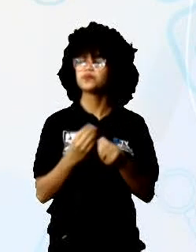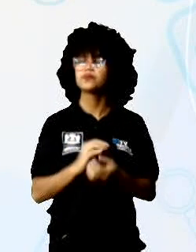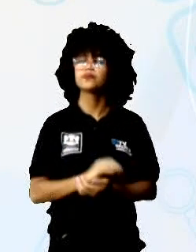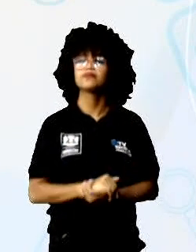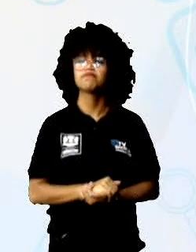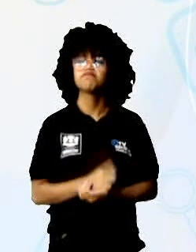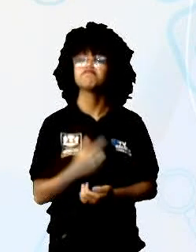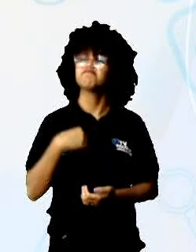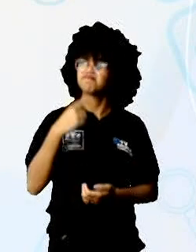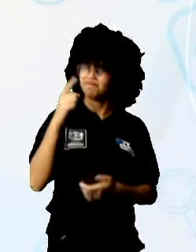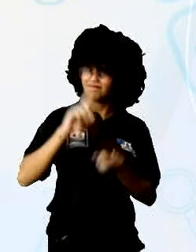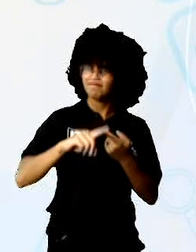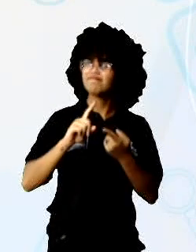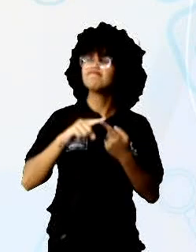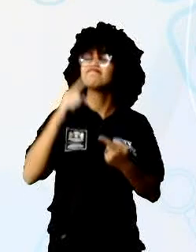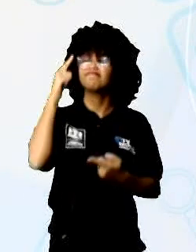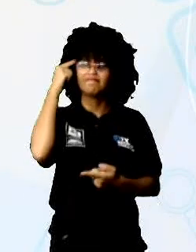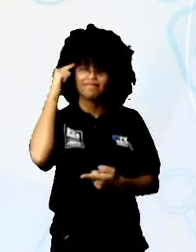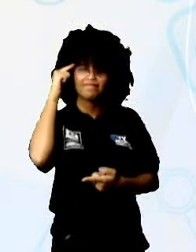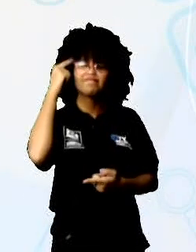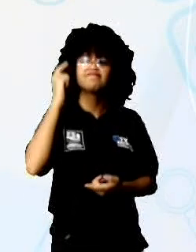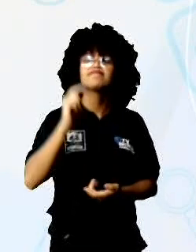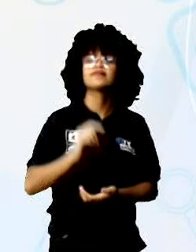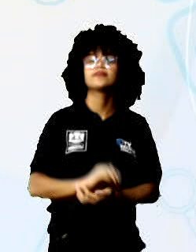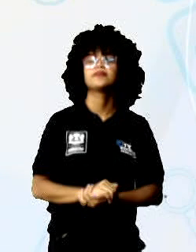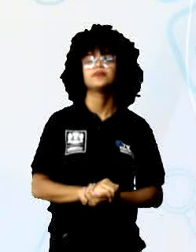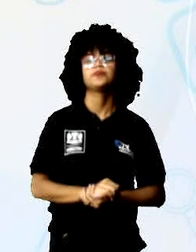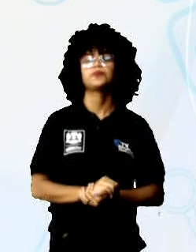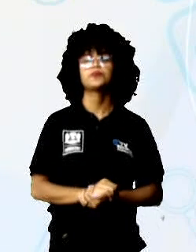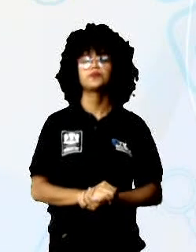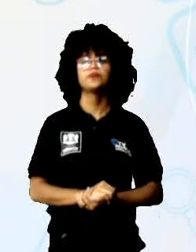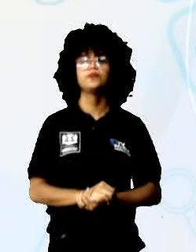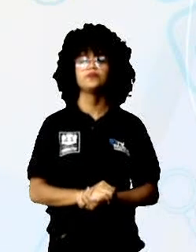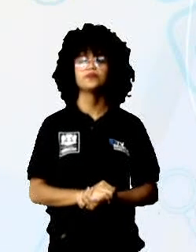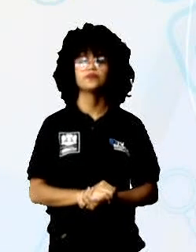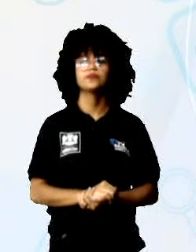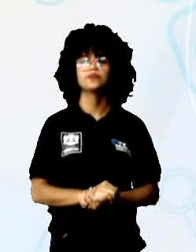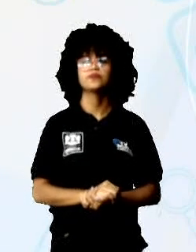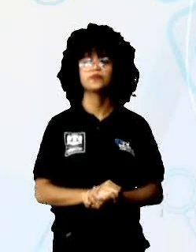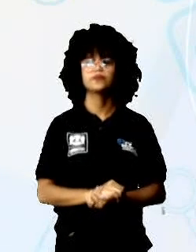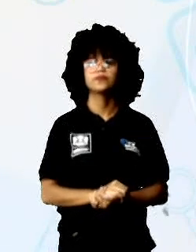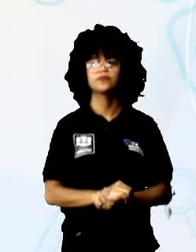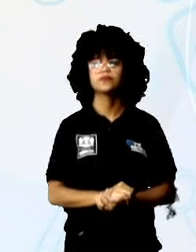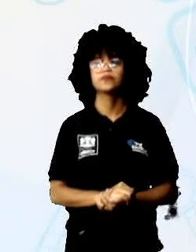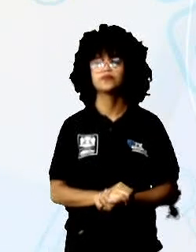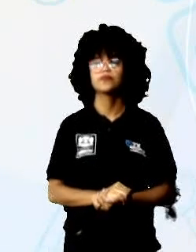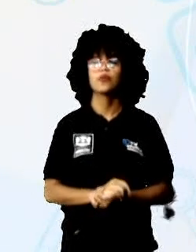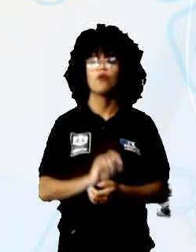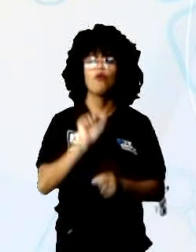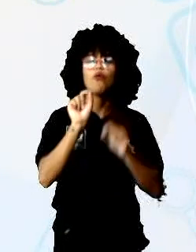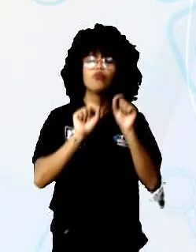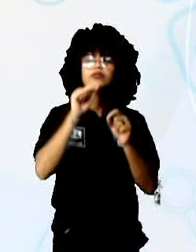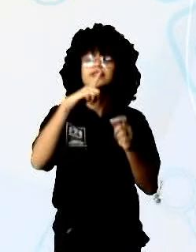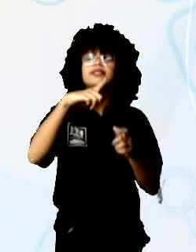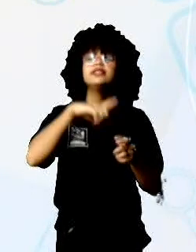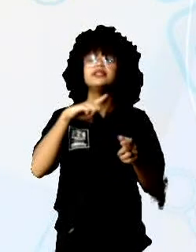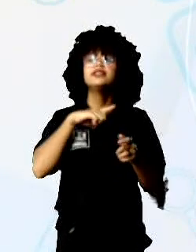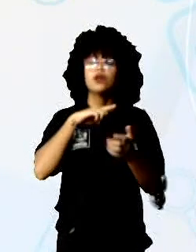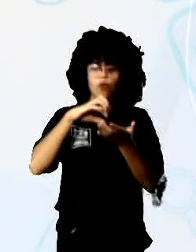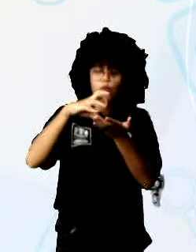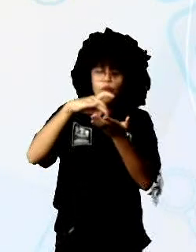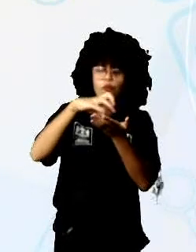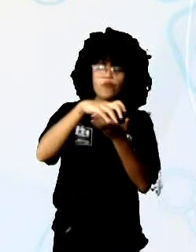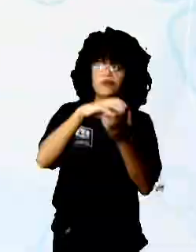Eu também acho vamos lá o que tinha nas Patinhas deles